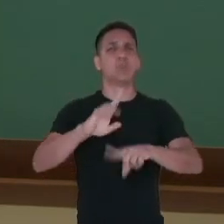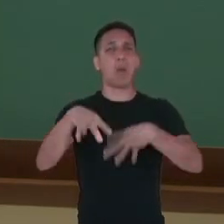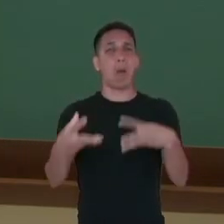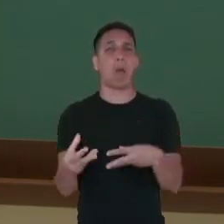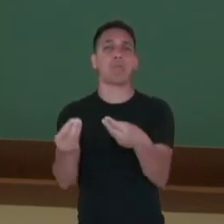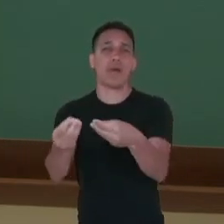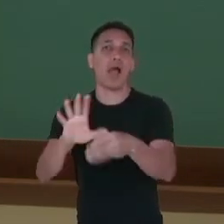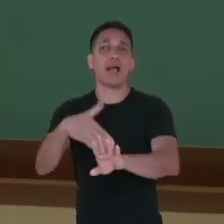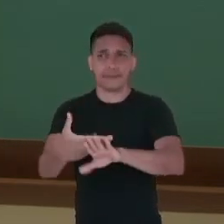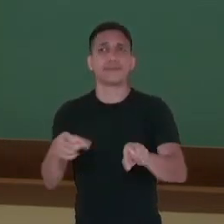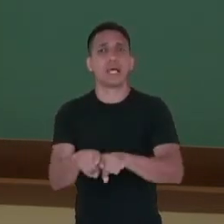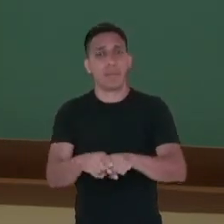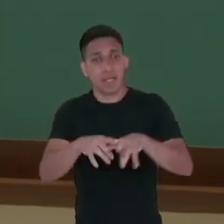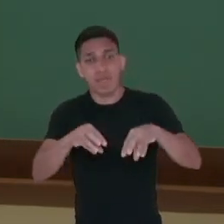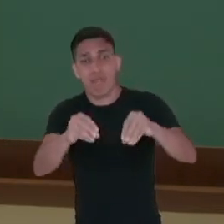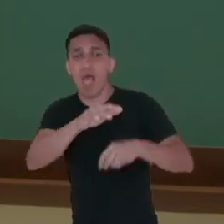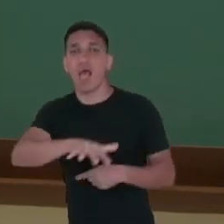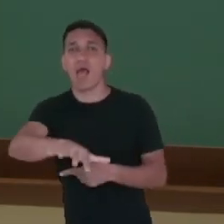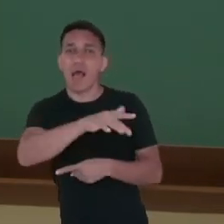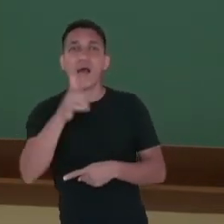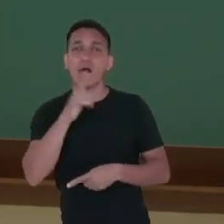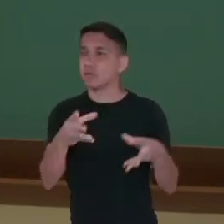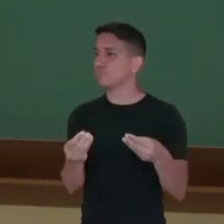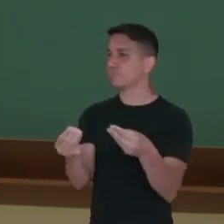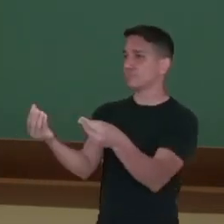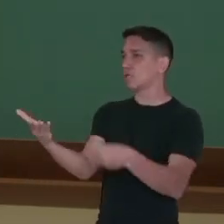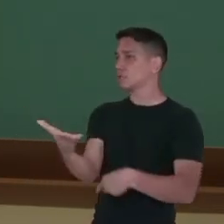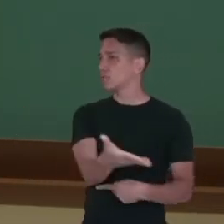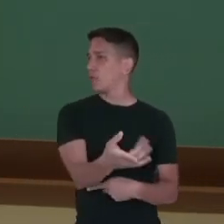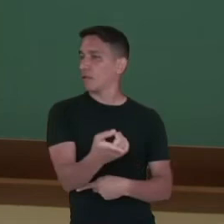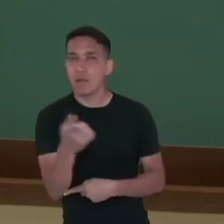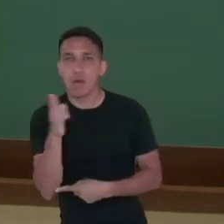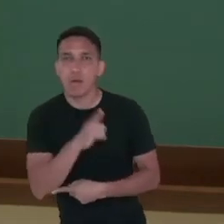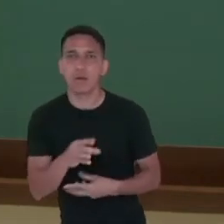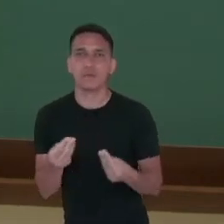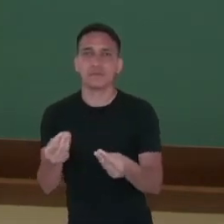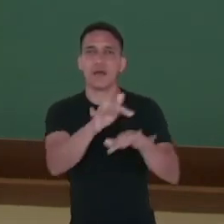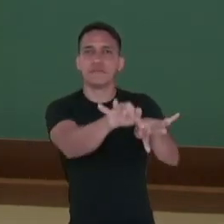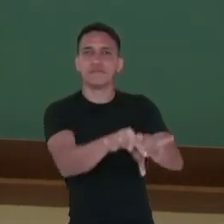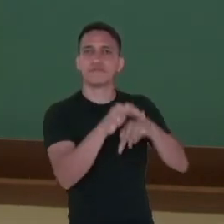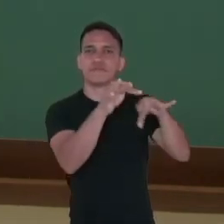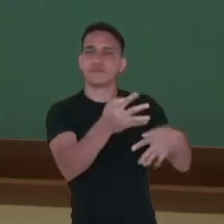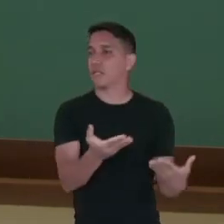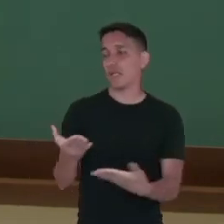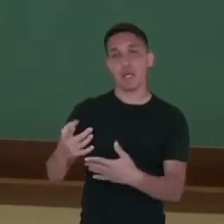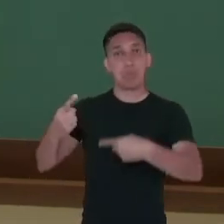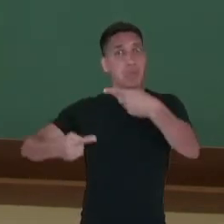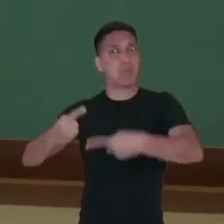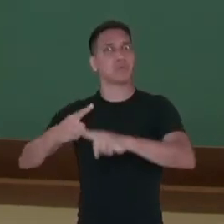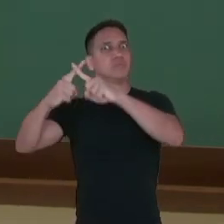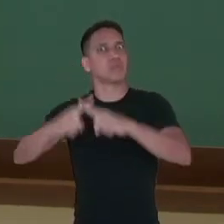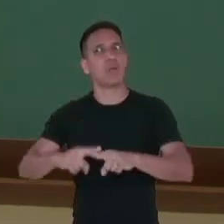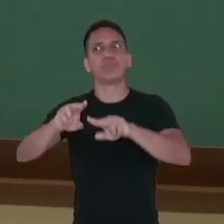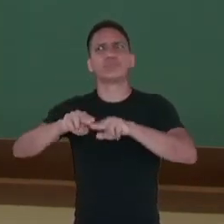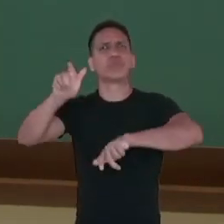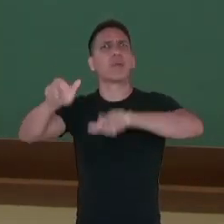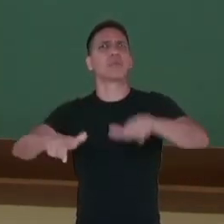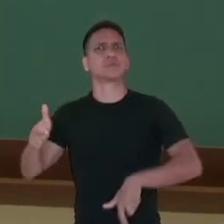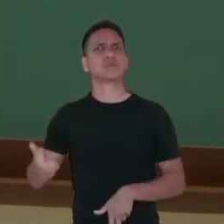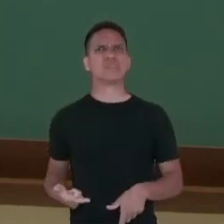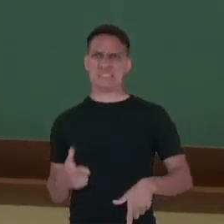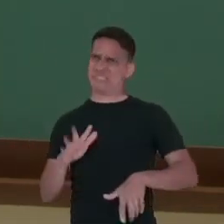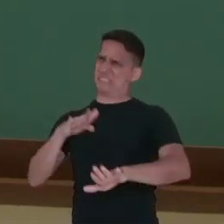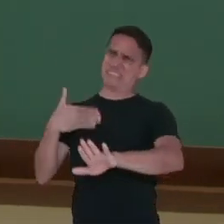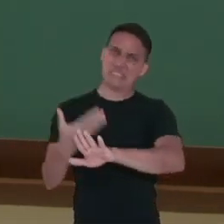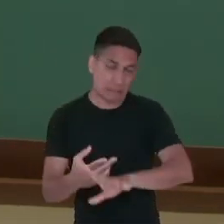Até terras era possível estar, né? Uma concessão de um feudo poderia estar em campeonato. Então os caras se matavam